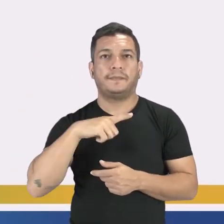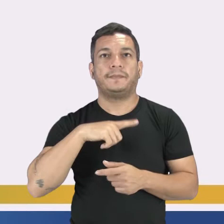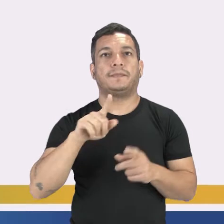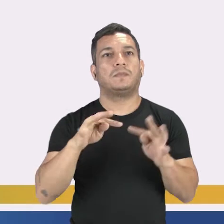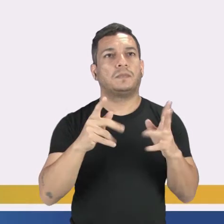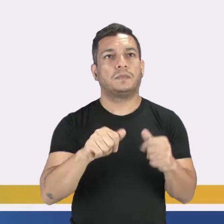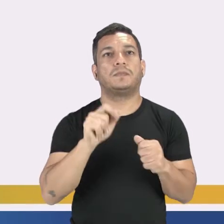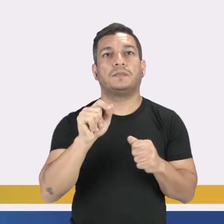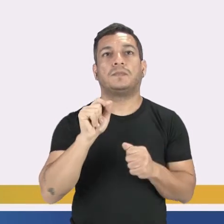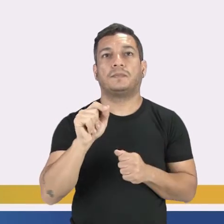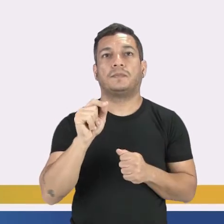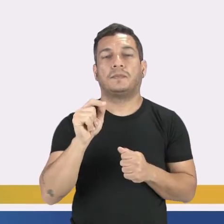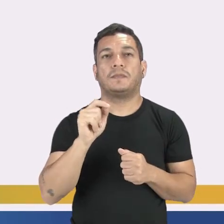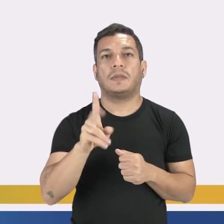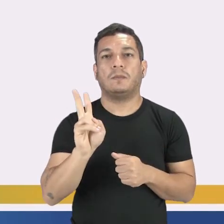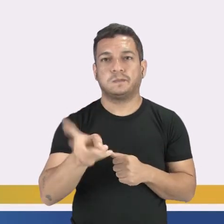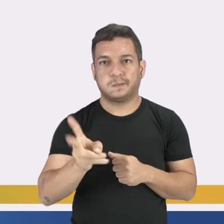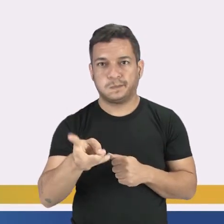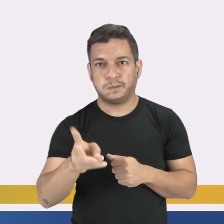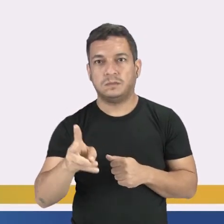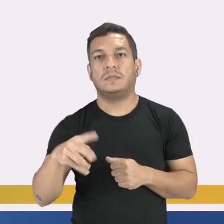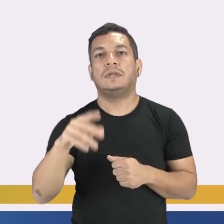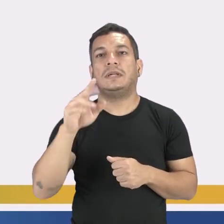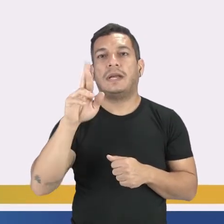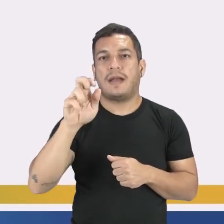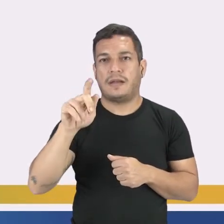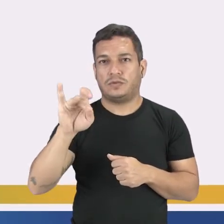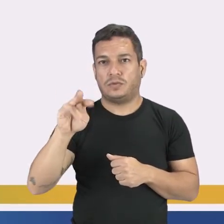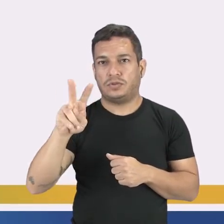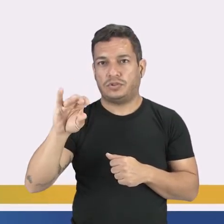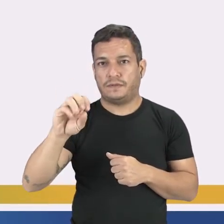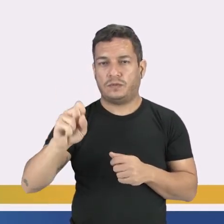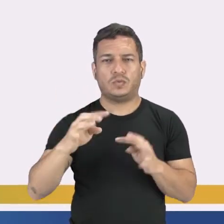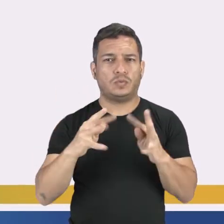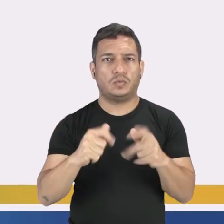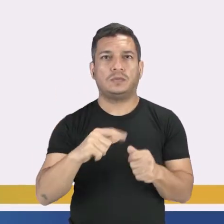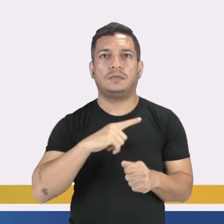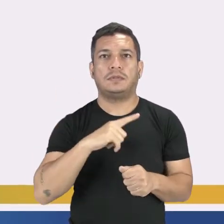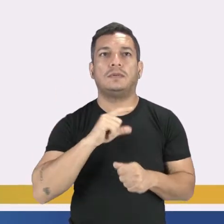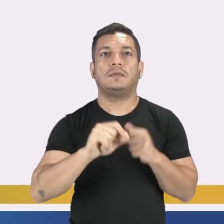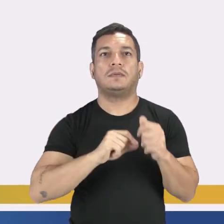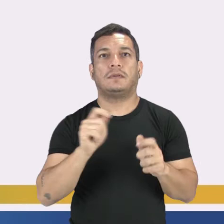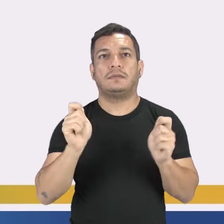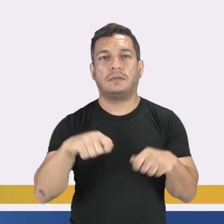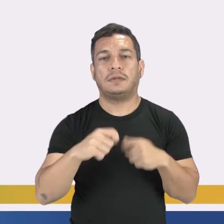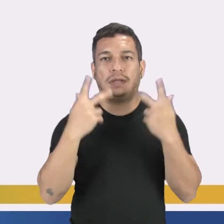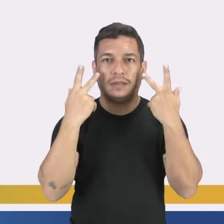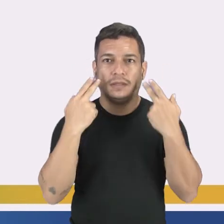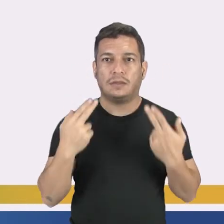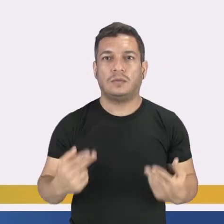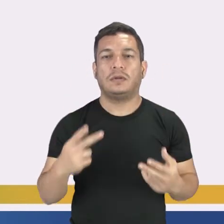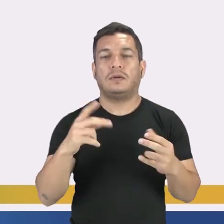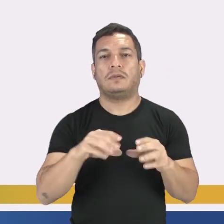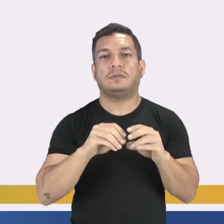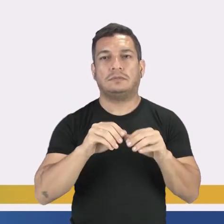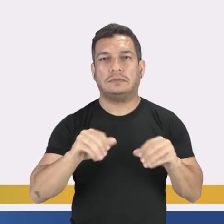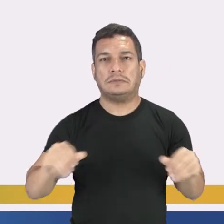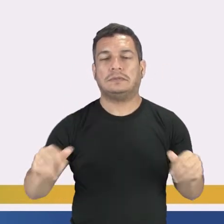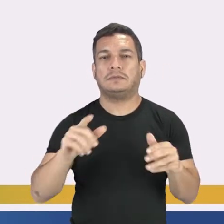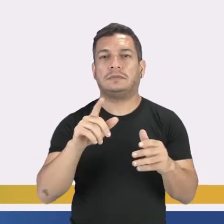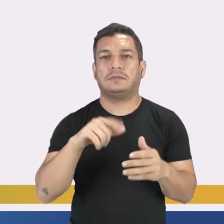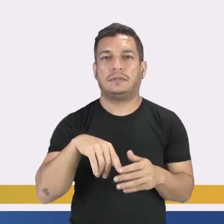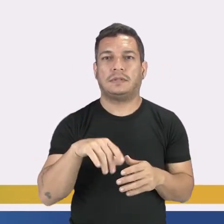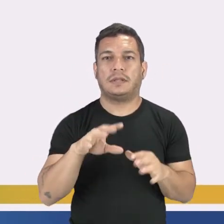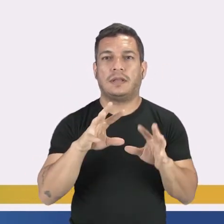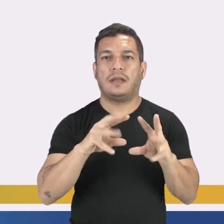Sendo todos fisicamente instáveis e radioativos, ou seja, todos eles têm essa tendência natural a estar se desintegrando,